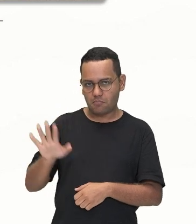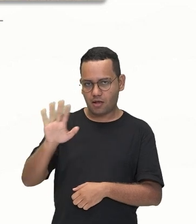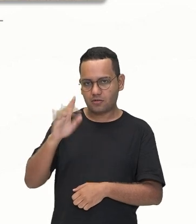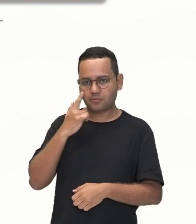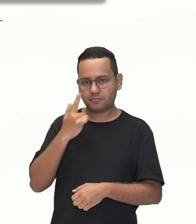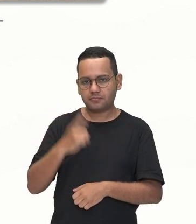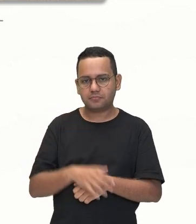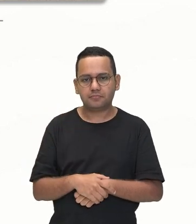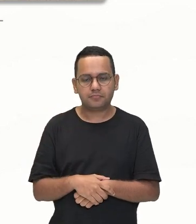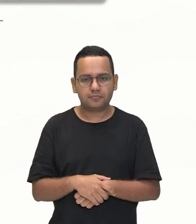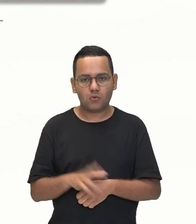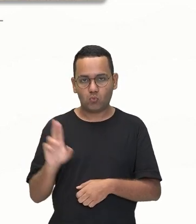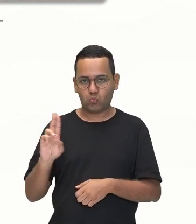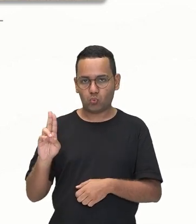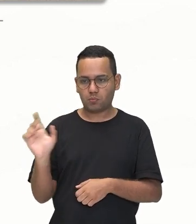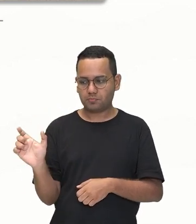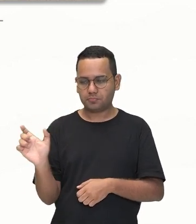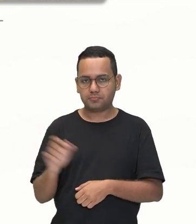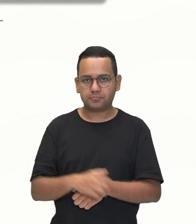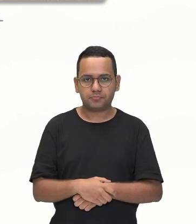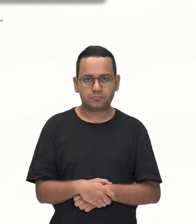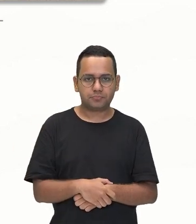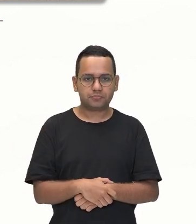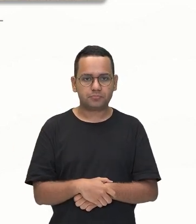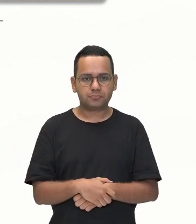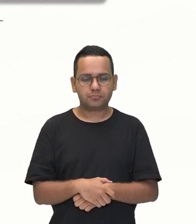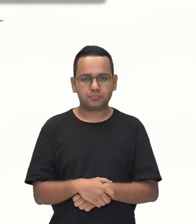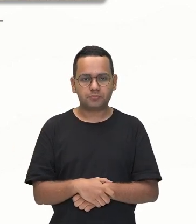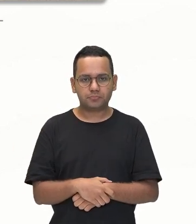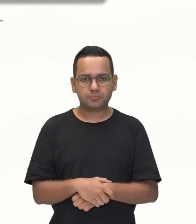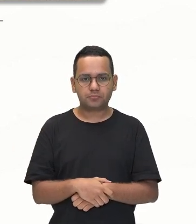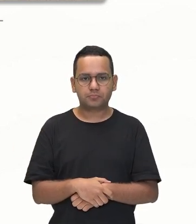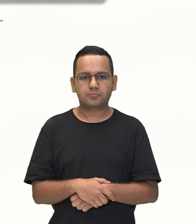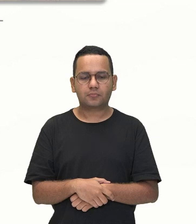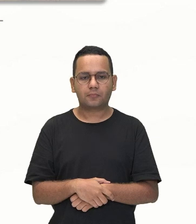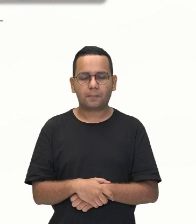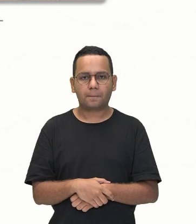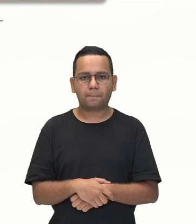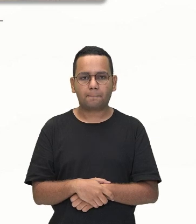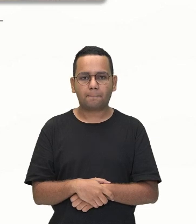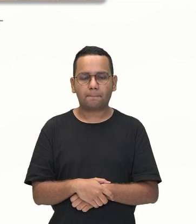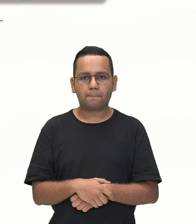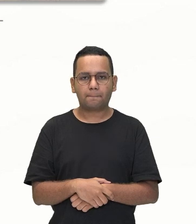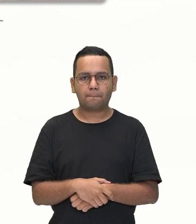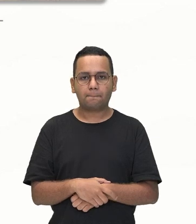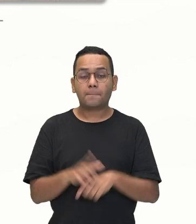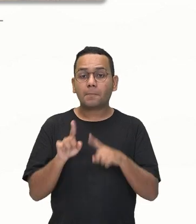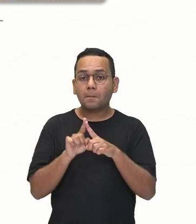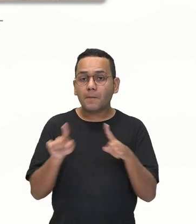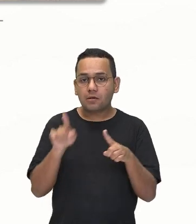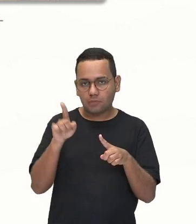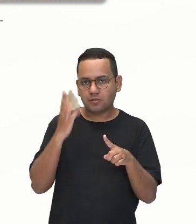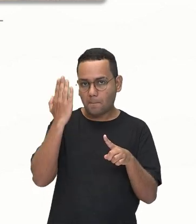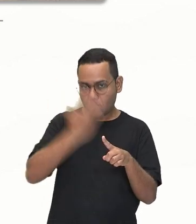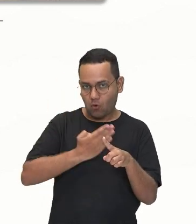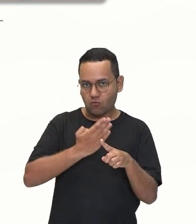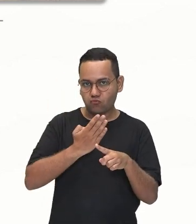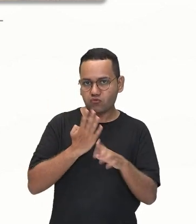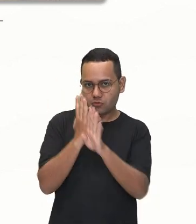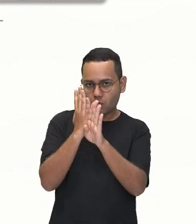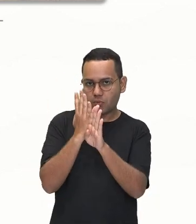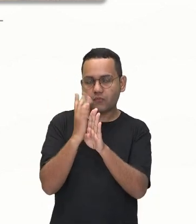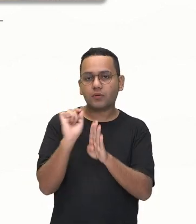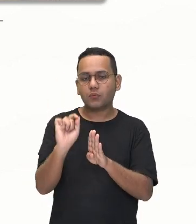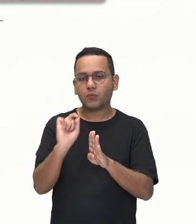o trilobita. Então, essas evidências da evolução, eles permitem afirmar que as espécies